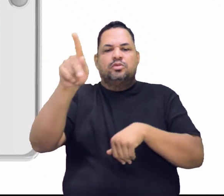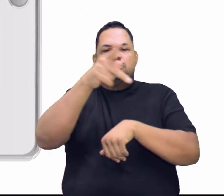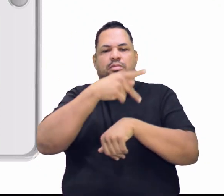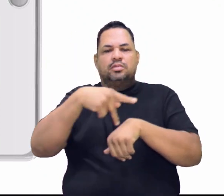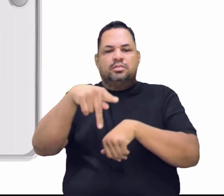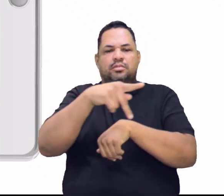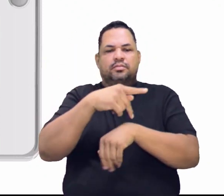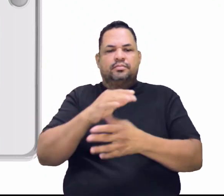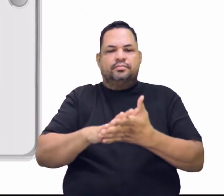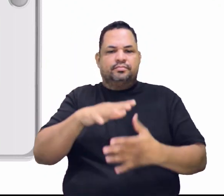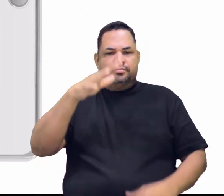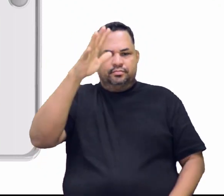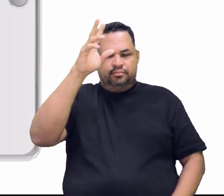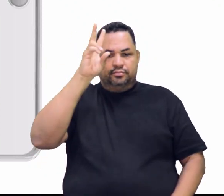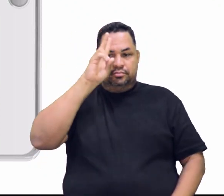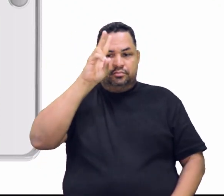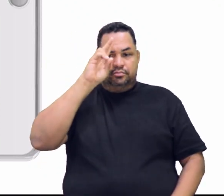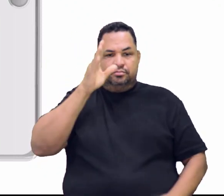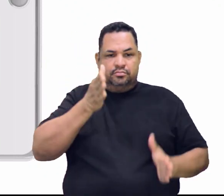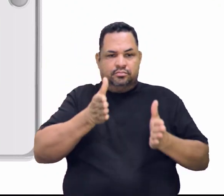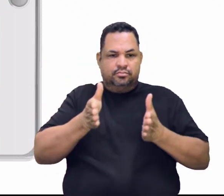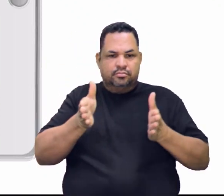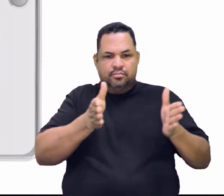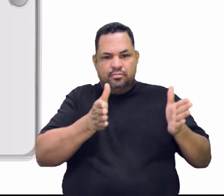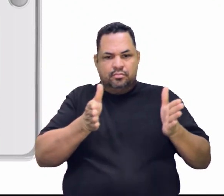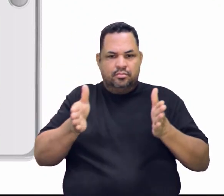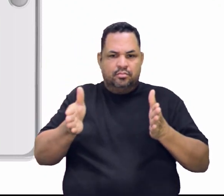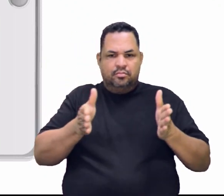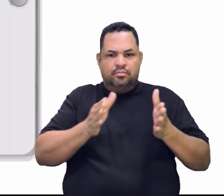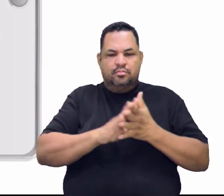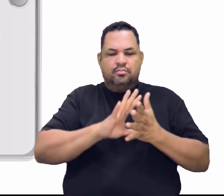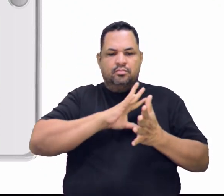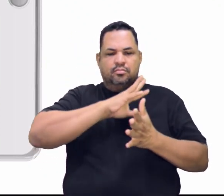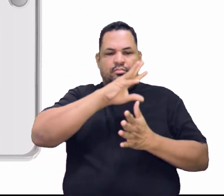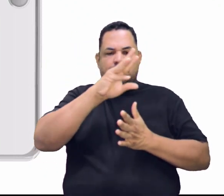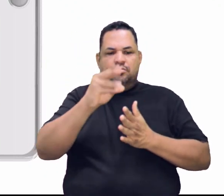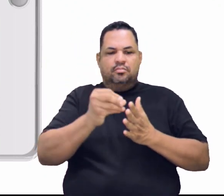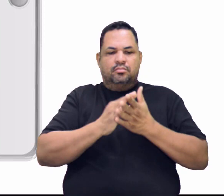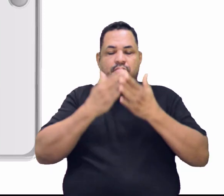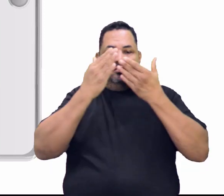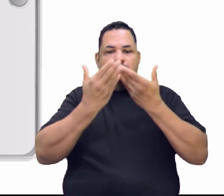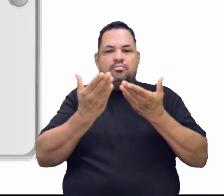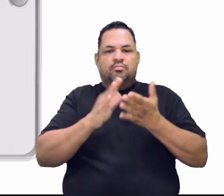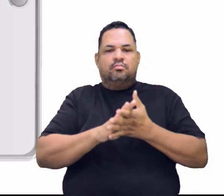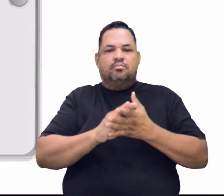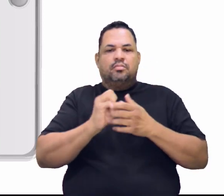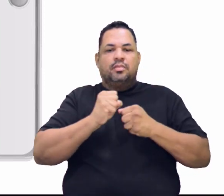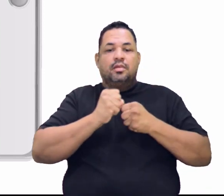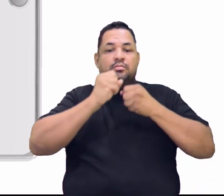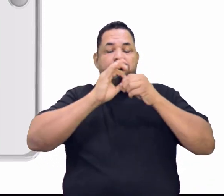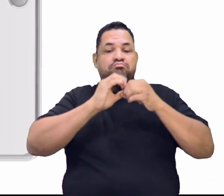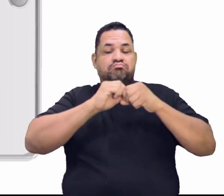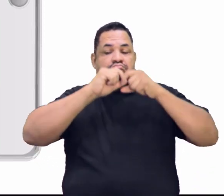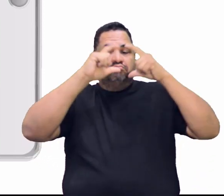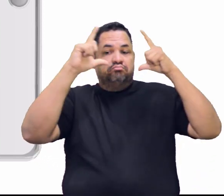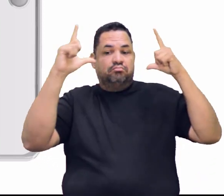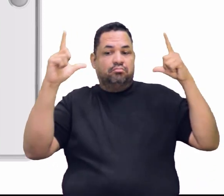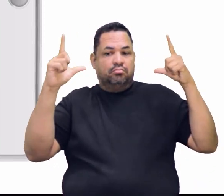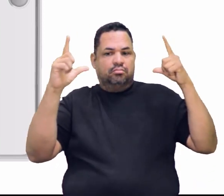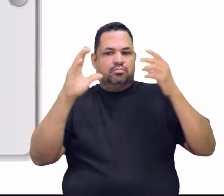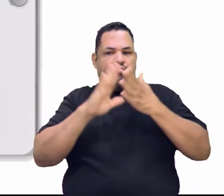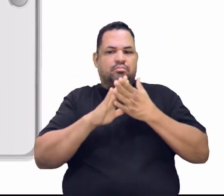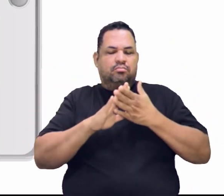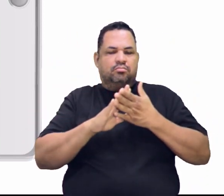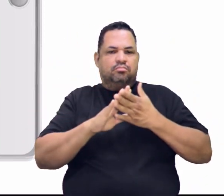Lembro vocês que nesse período a Amazônia ela desperta o interesse da conquista dos